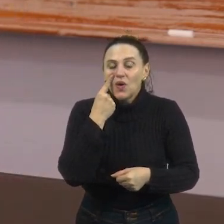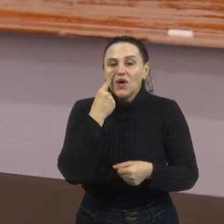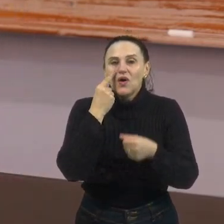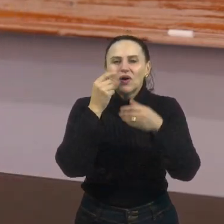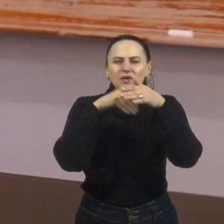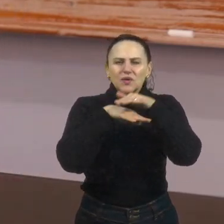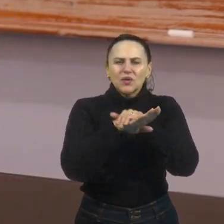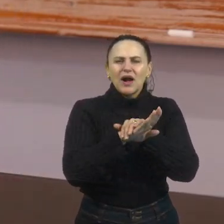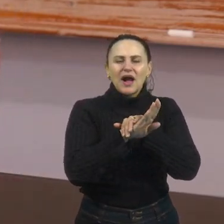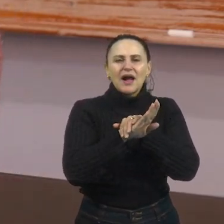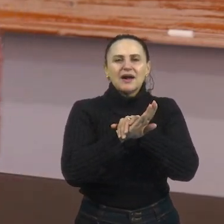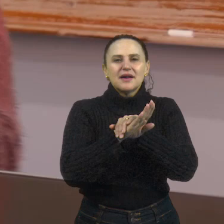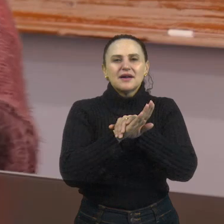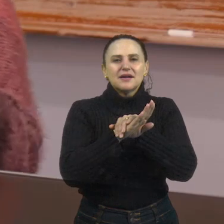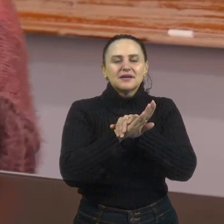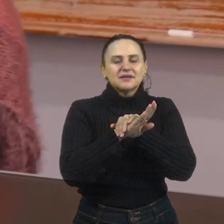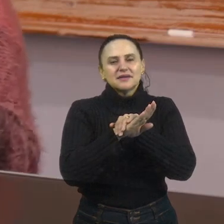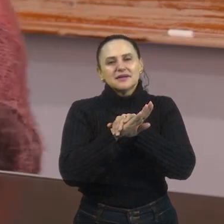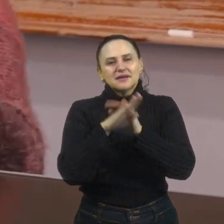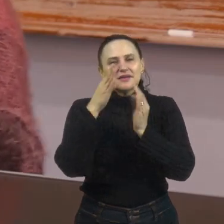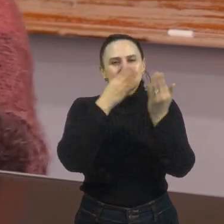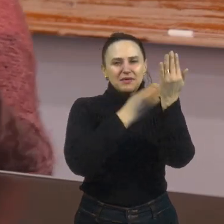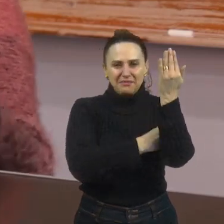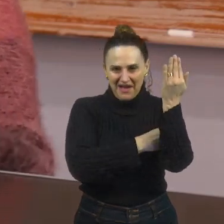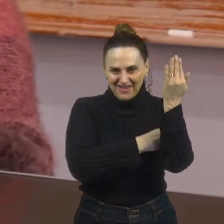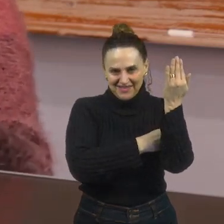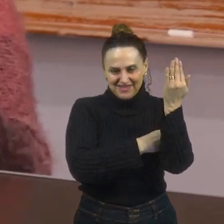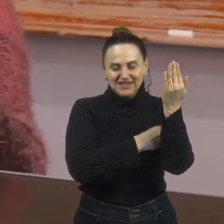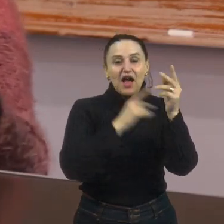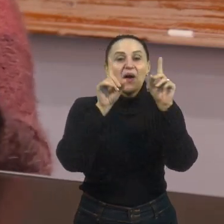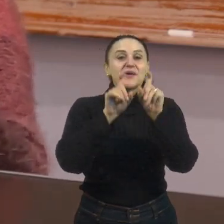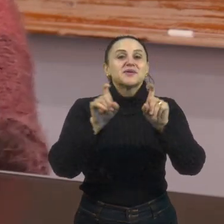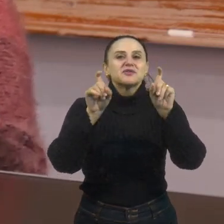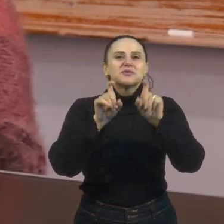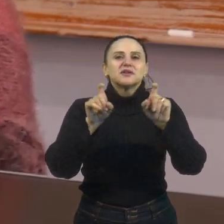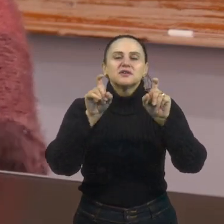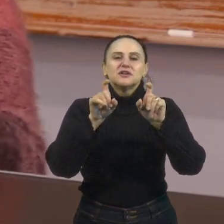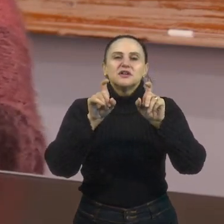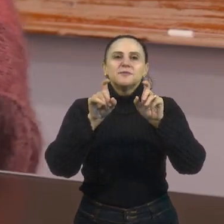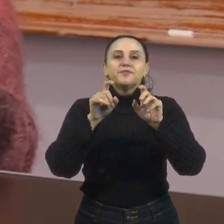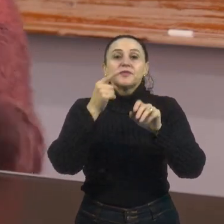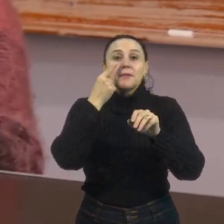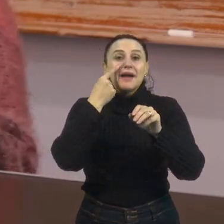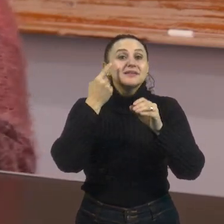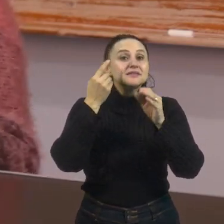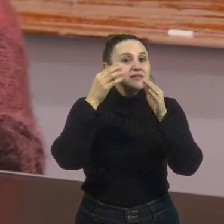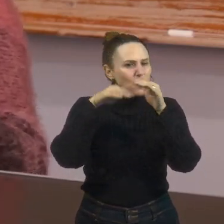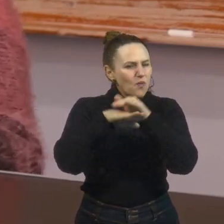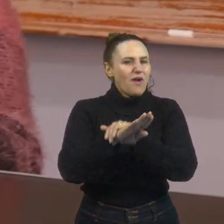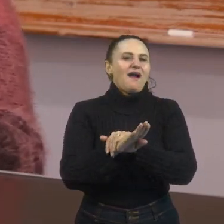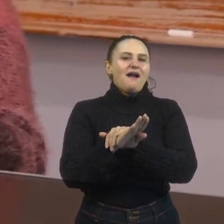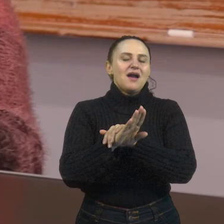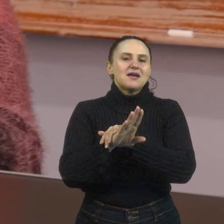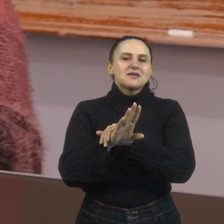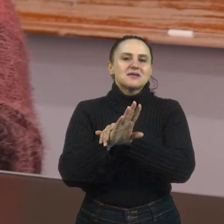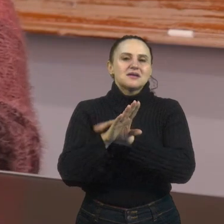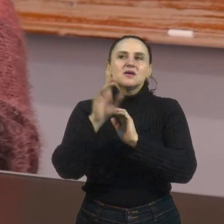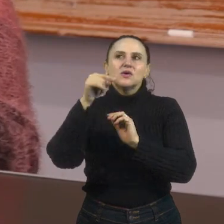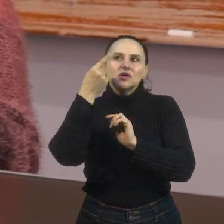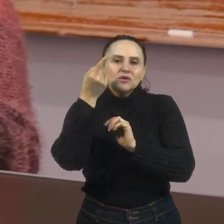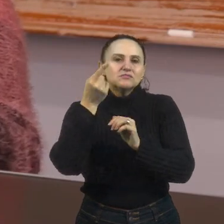numa pastinha no computador de vocês. Eu sei que às vezes não dá tempo da gente ver tudo, enfim, mas olhem para tudo isso com muito